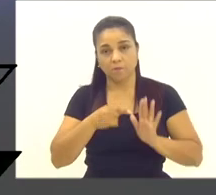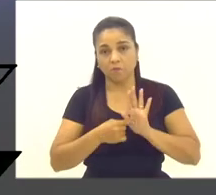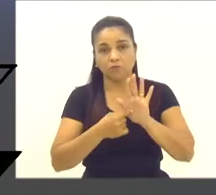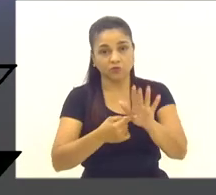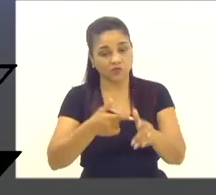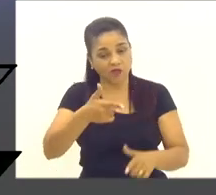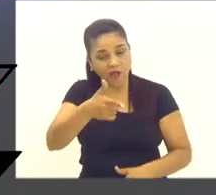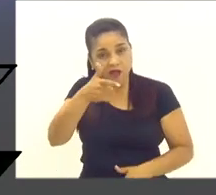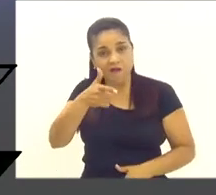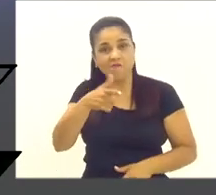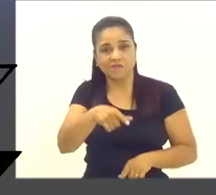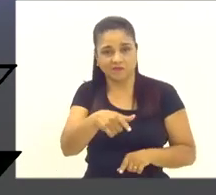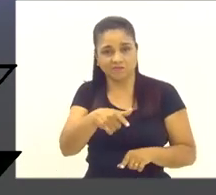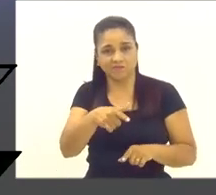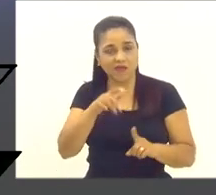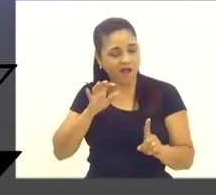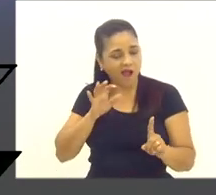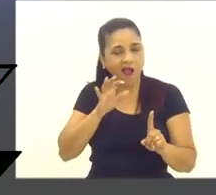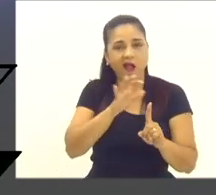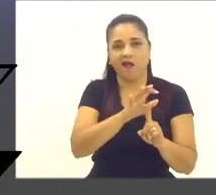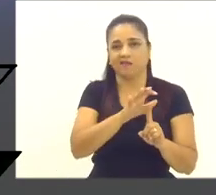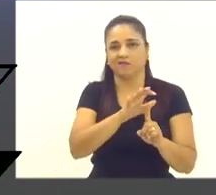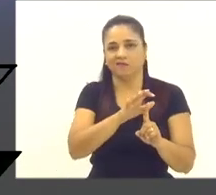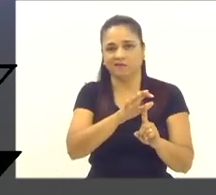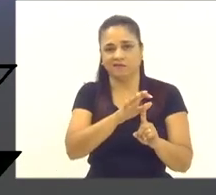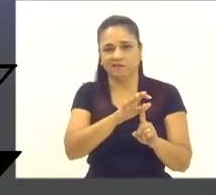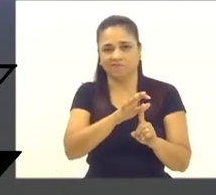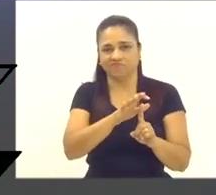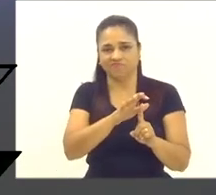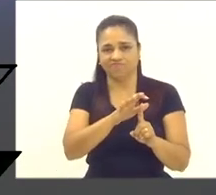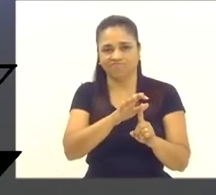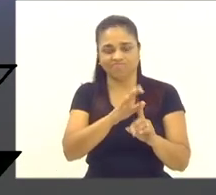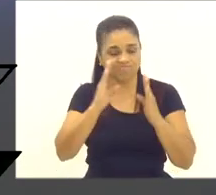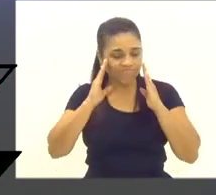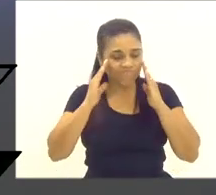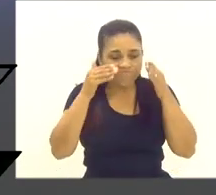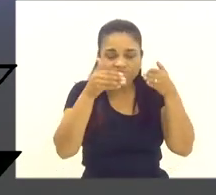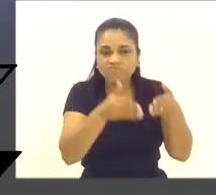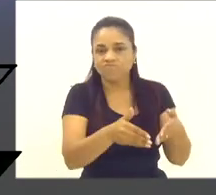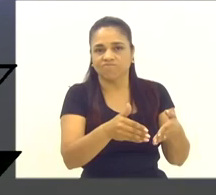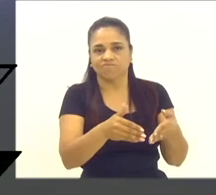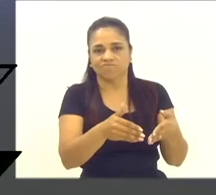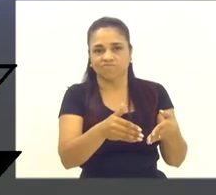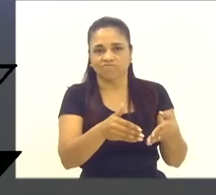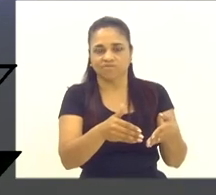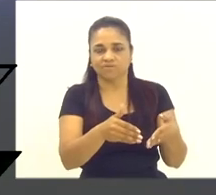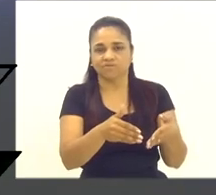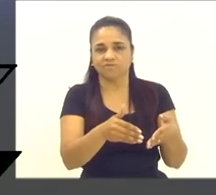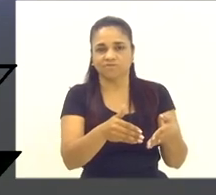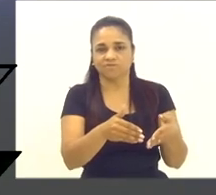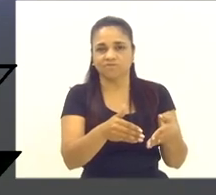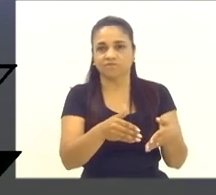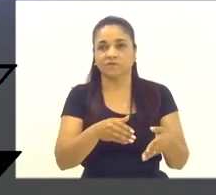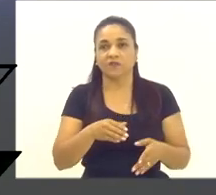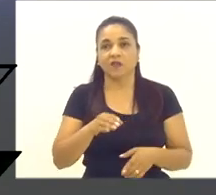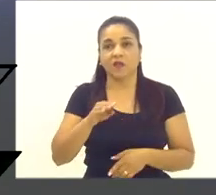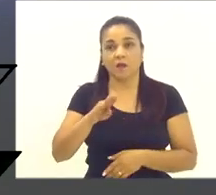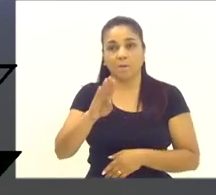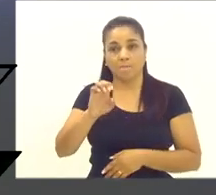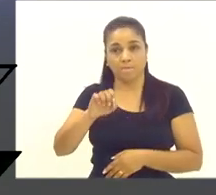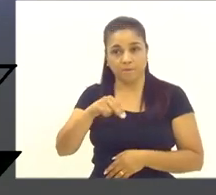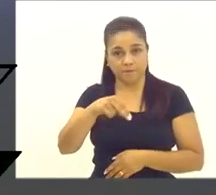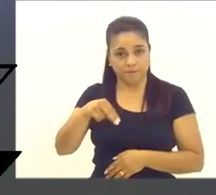e eram ataques assim eram ataques muito direcionados ao fato da da BNC uma mulher